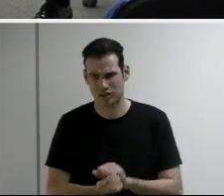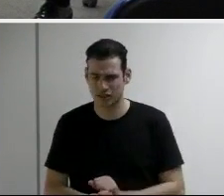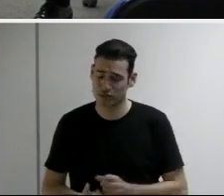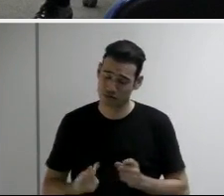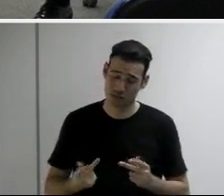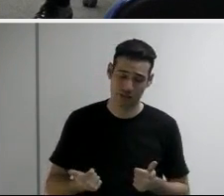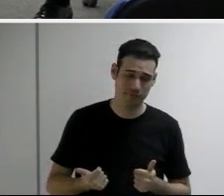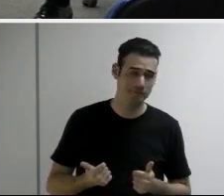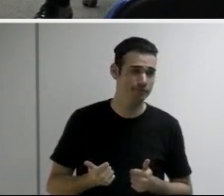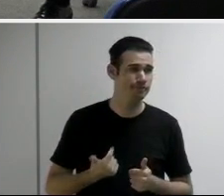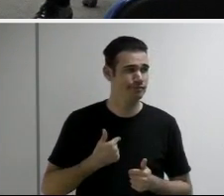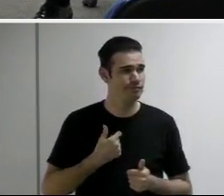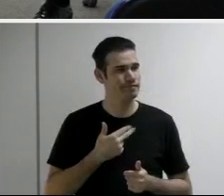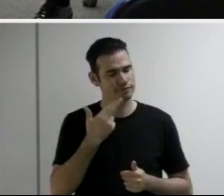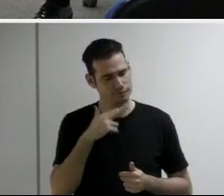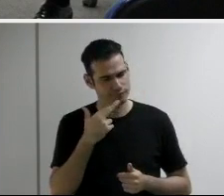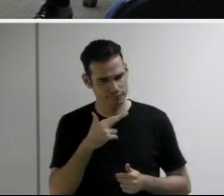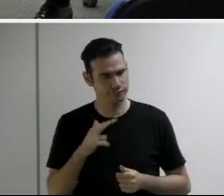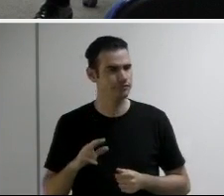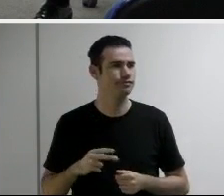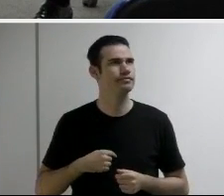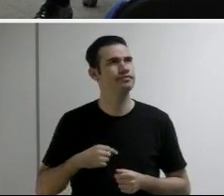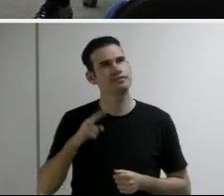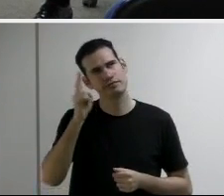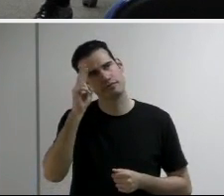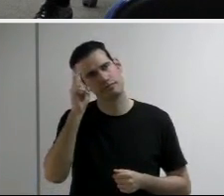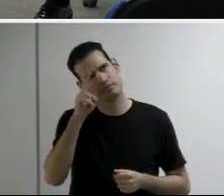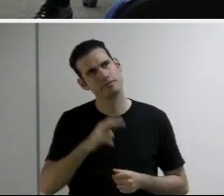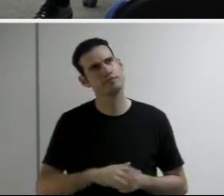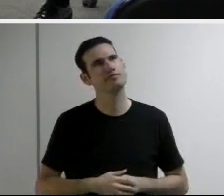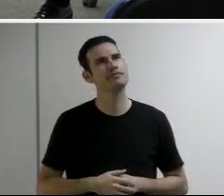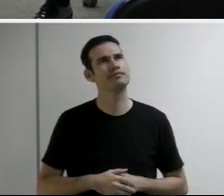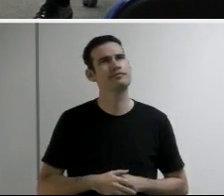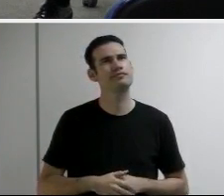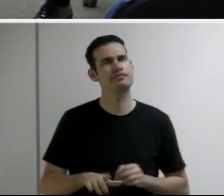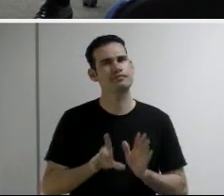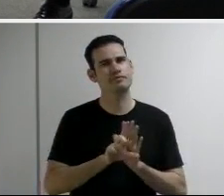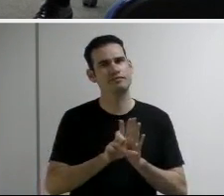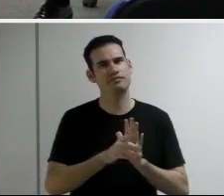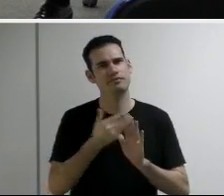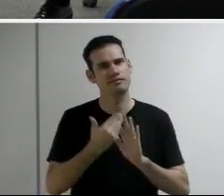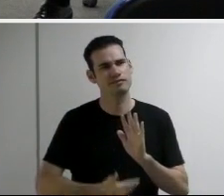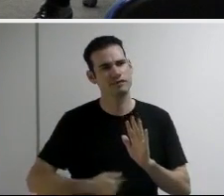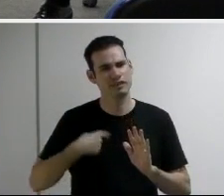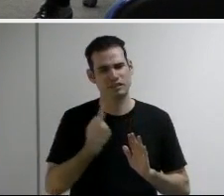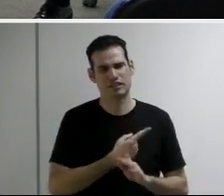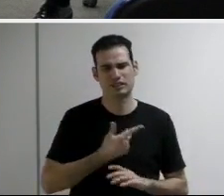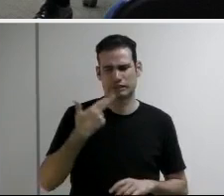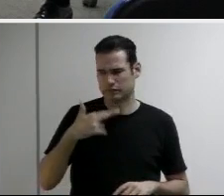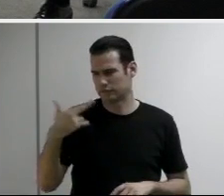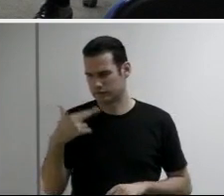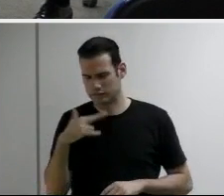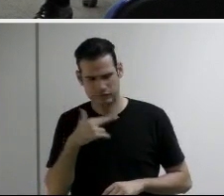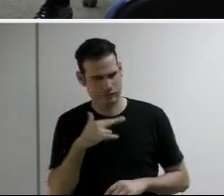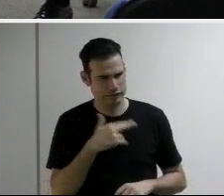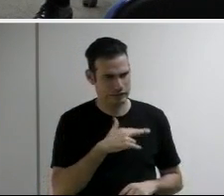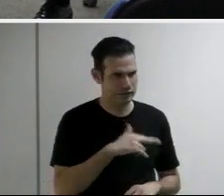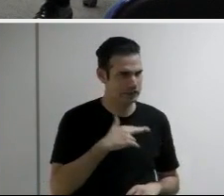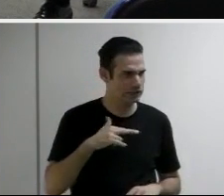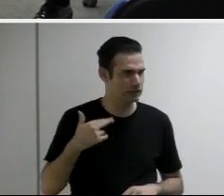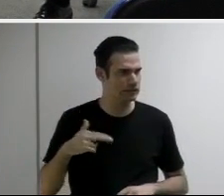volto na crítica a respeito da gente olhar para a GDPR e talvez ser menos crítico do que deveríamos ser, me surpreende muito que no processo